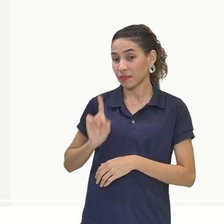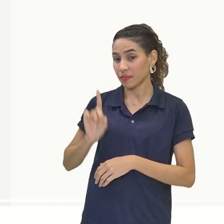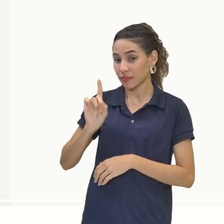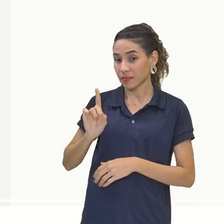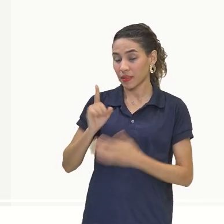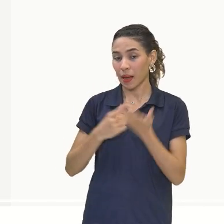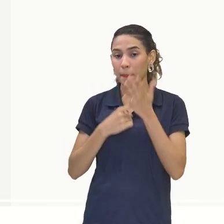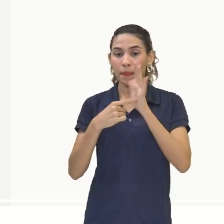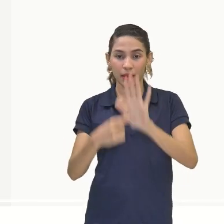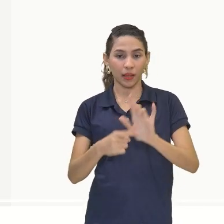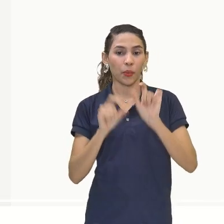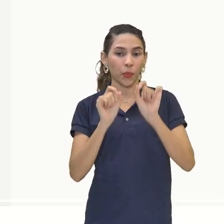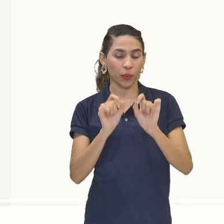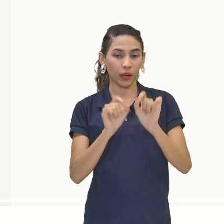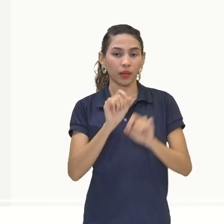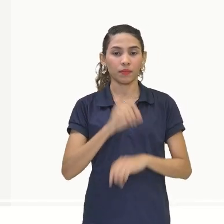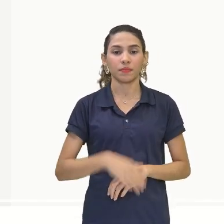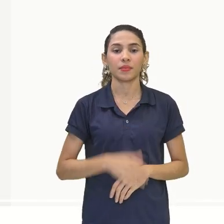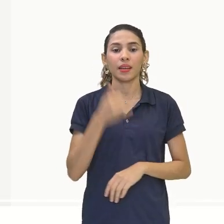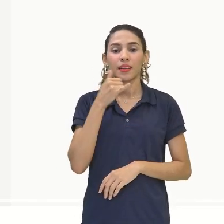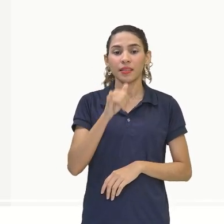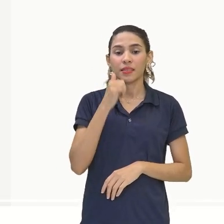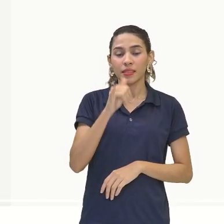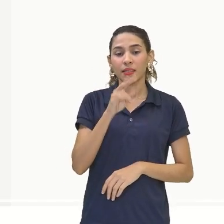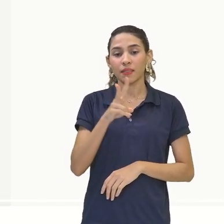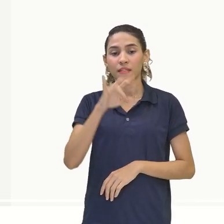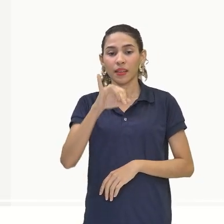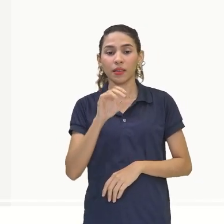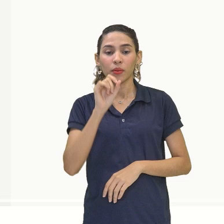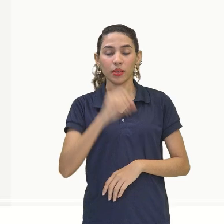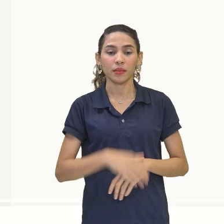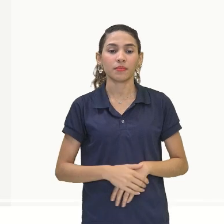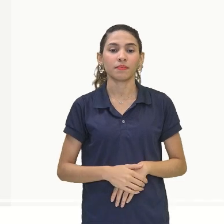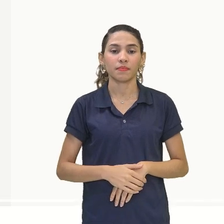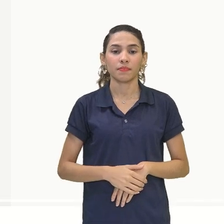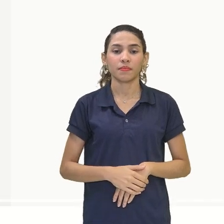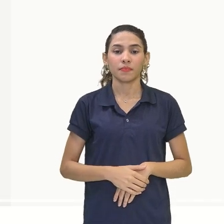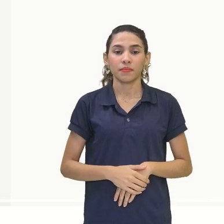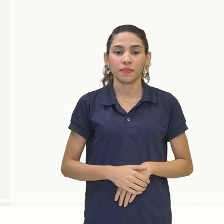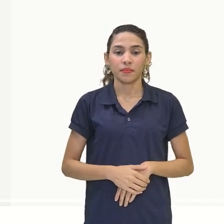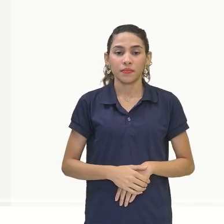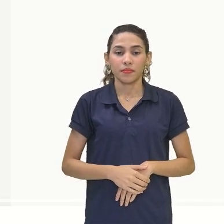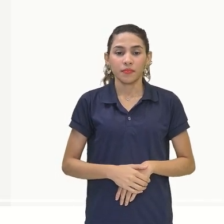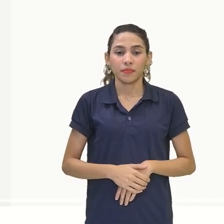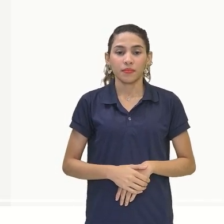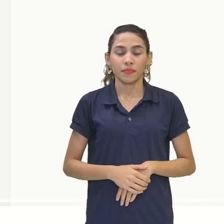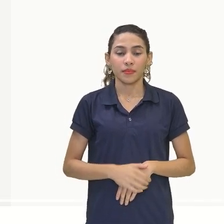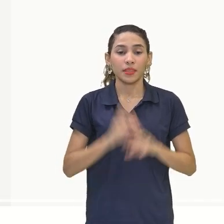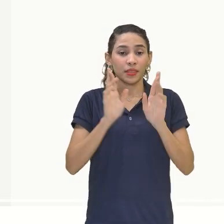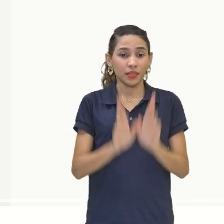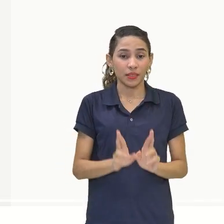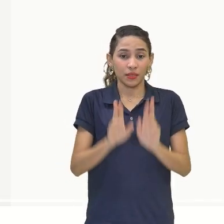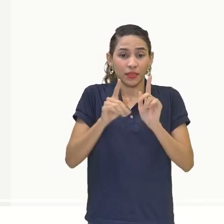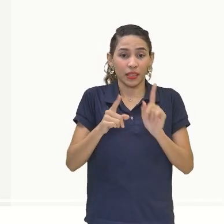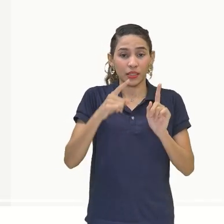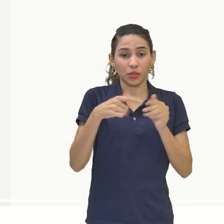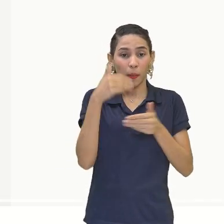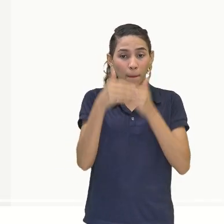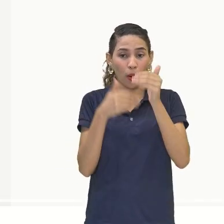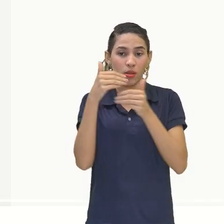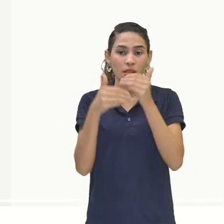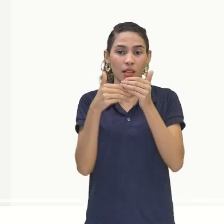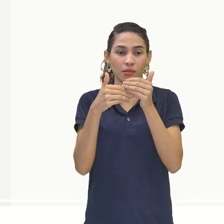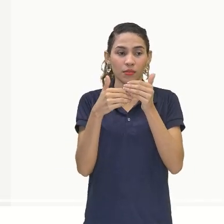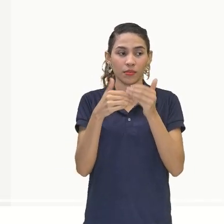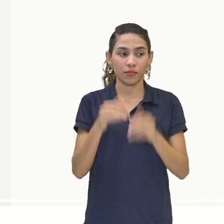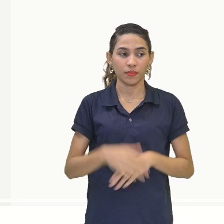representam aí, que a energia elétrica ela vai ser obtida por meio de diferentes processos.